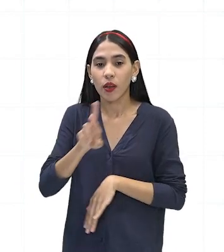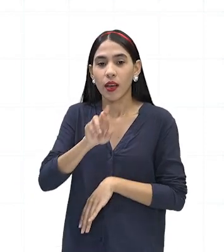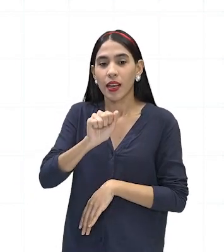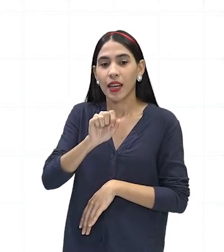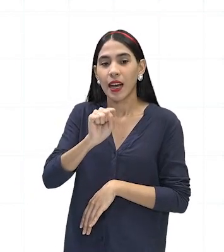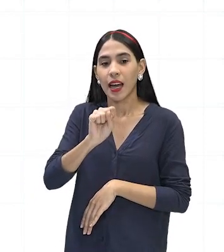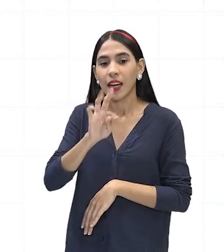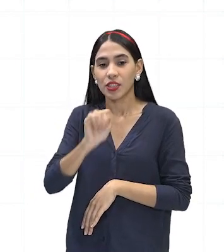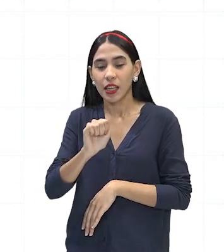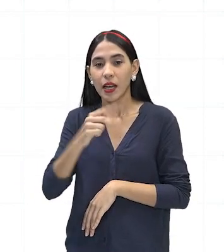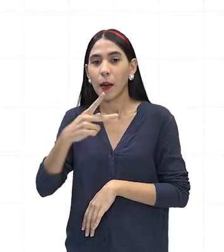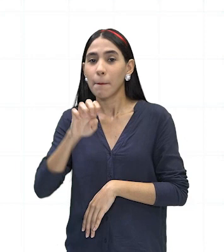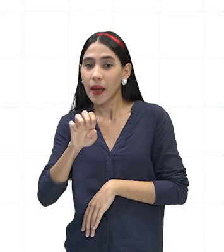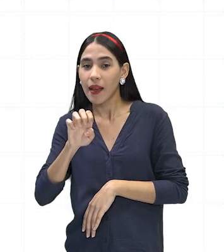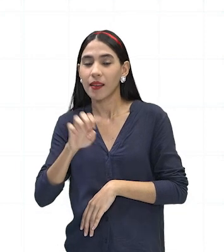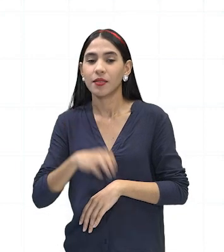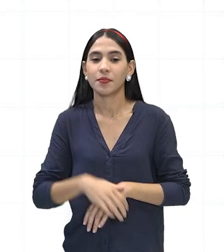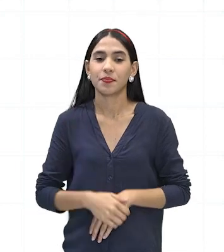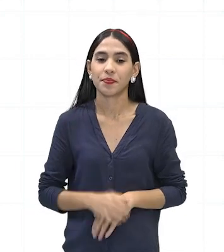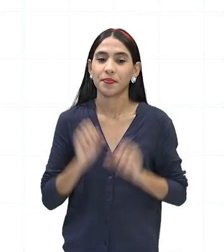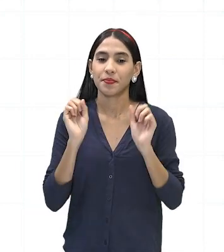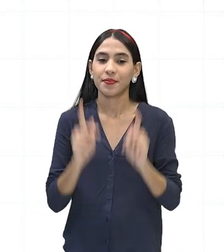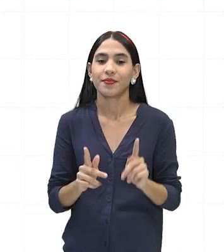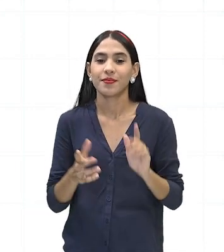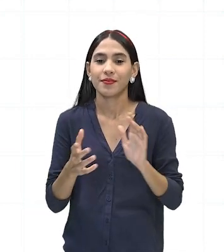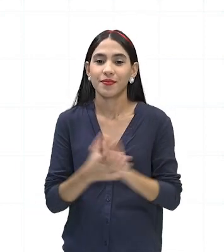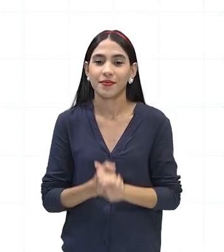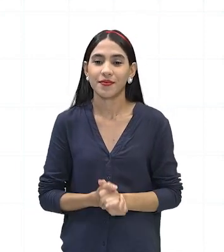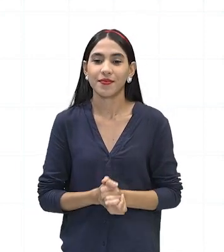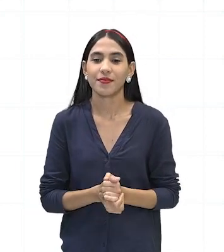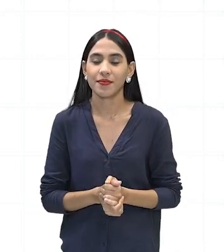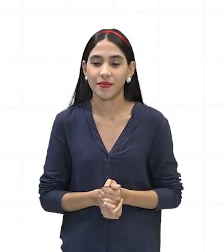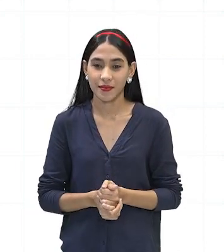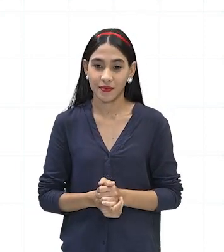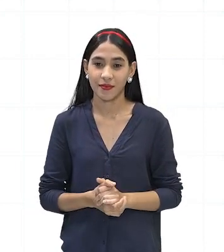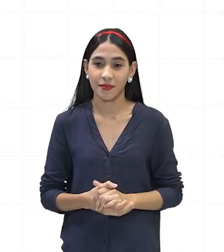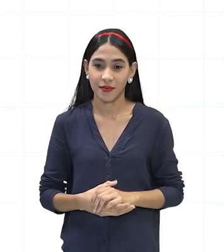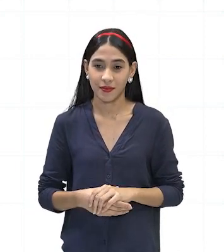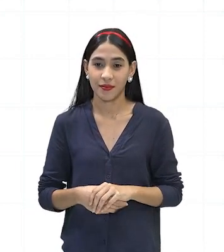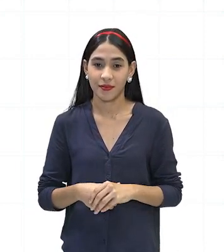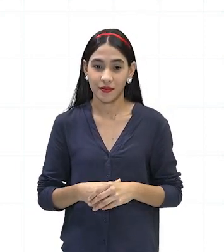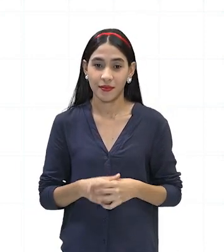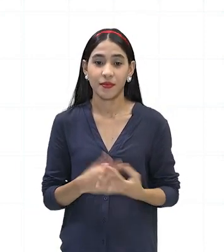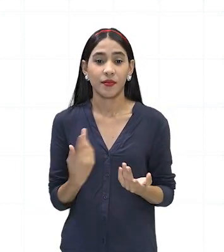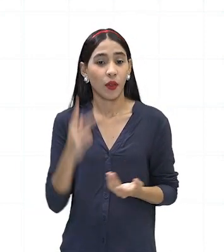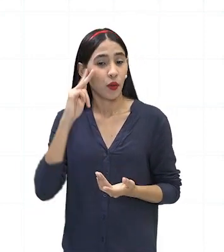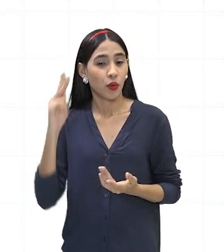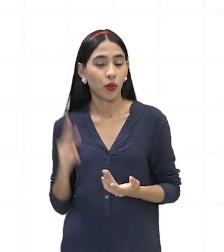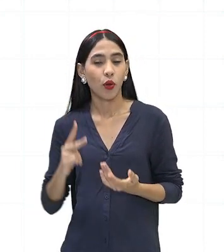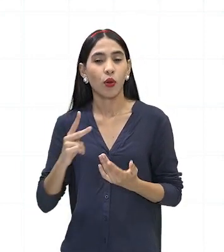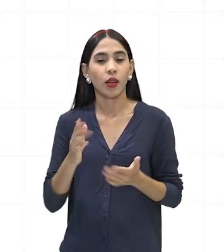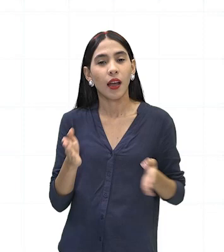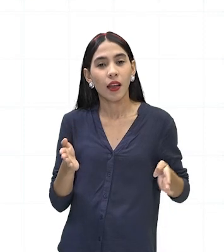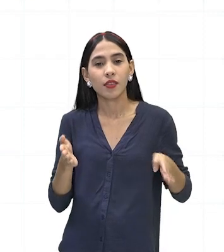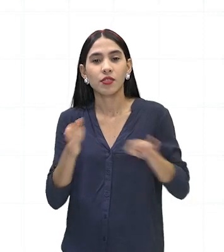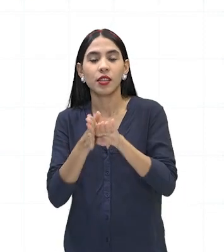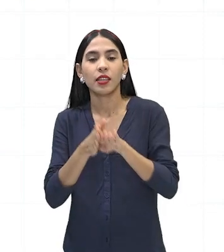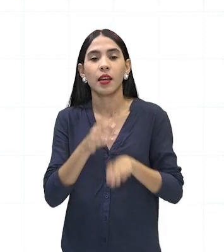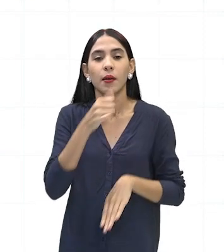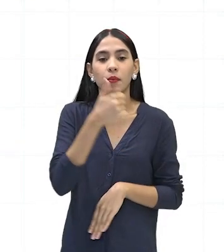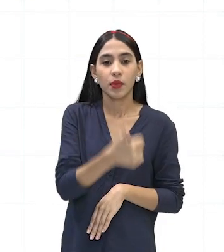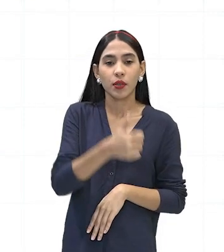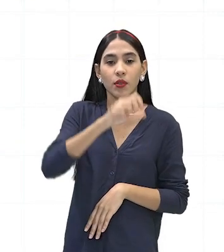ou arrastapé, tá bom? Prosseguindo um pouco mais na história, a gente chega lá em